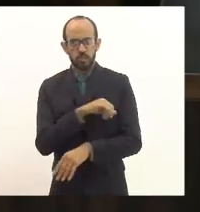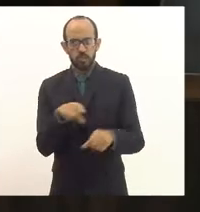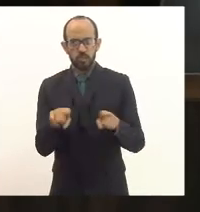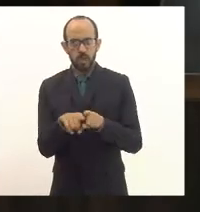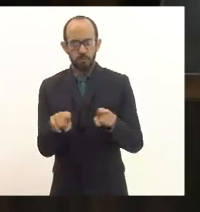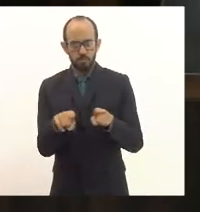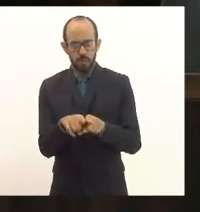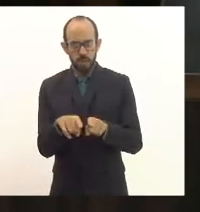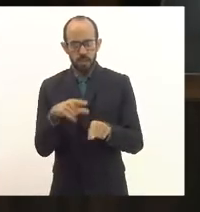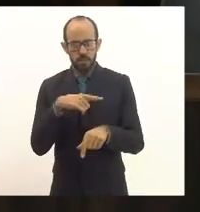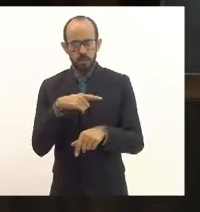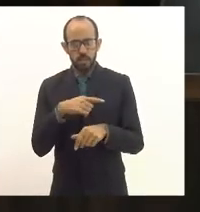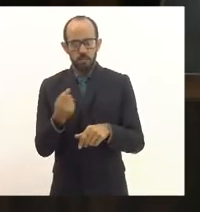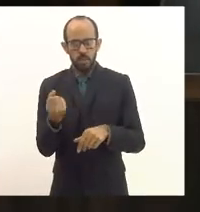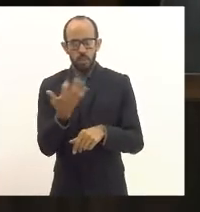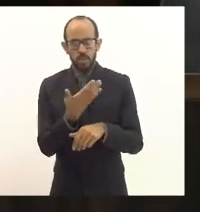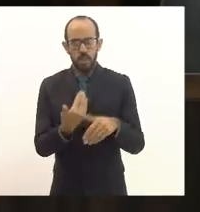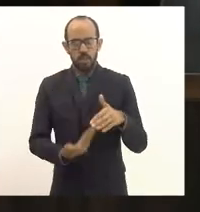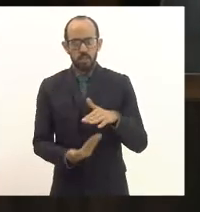Tem um número limitado